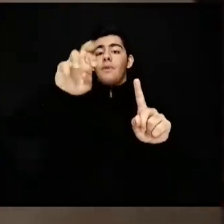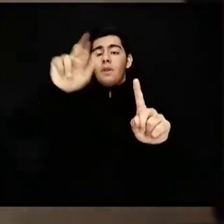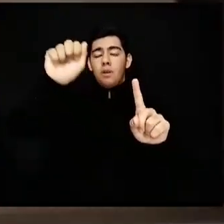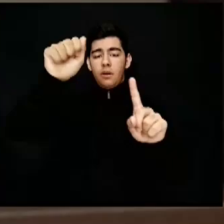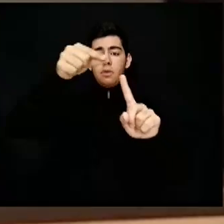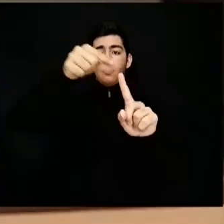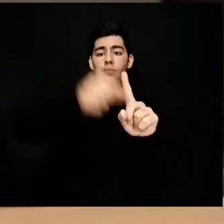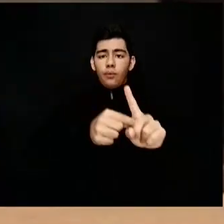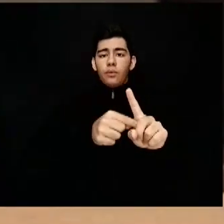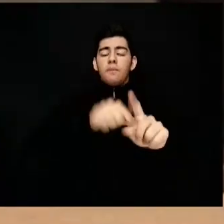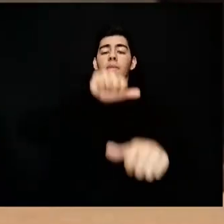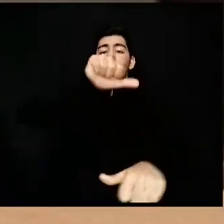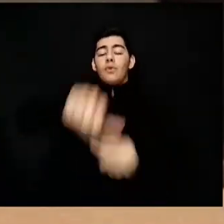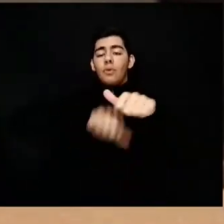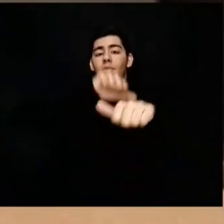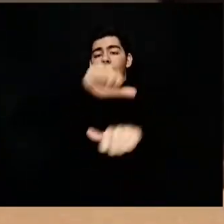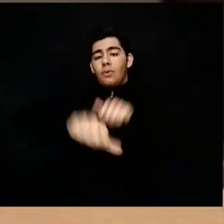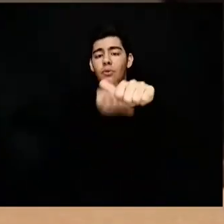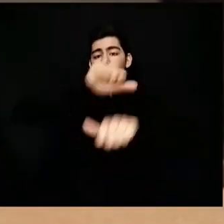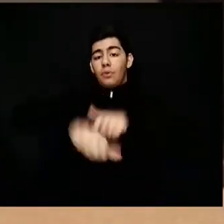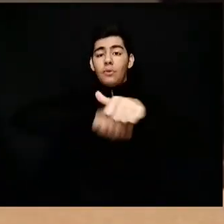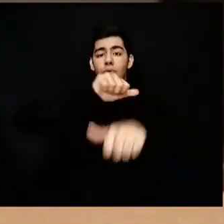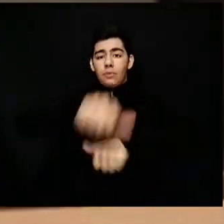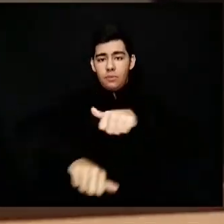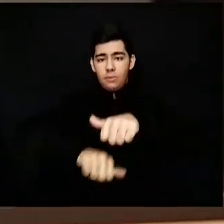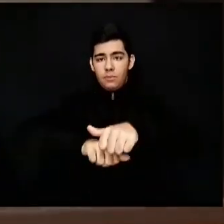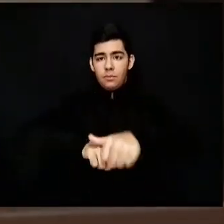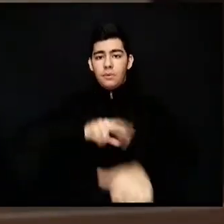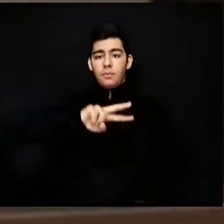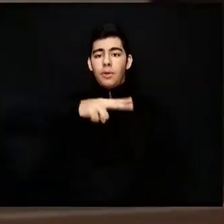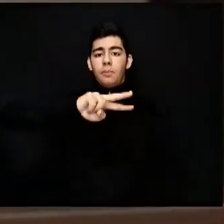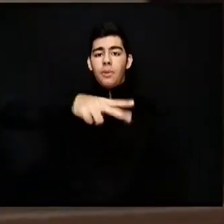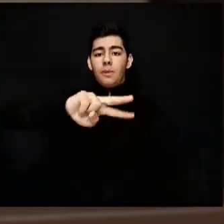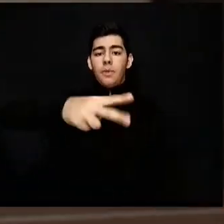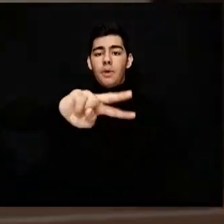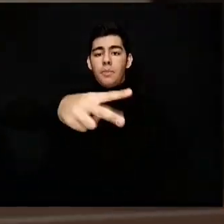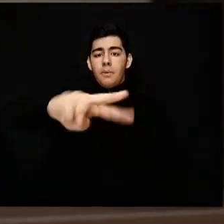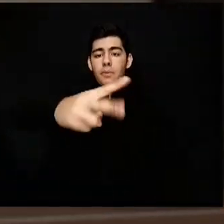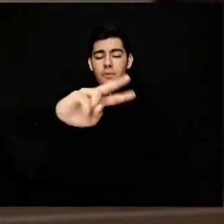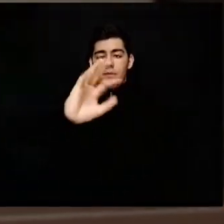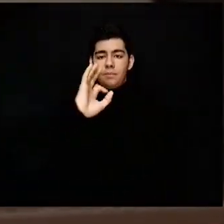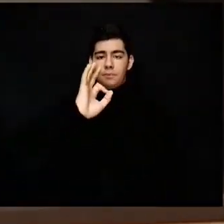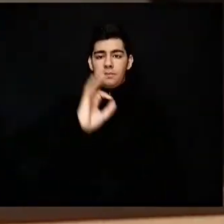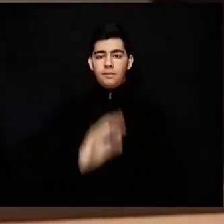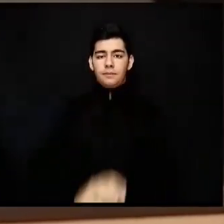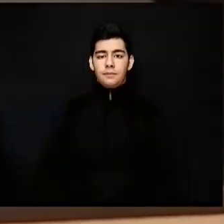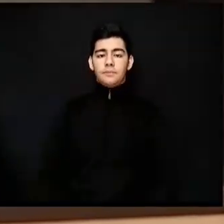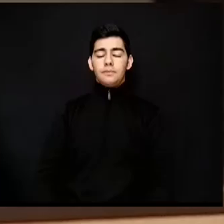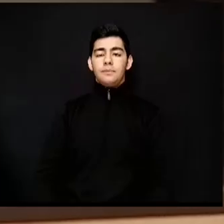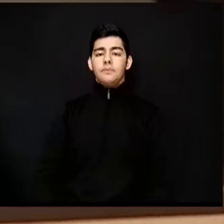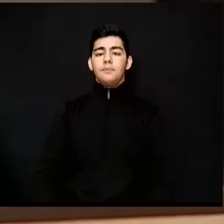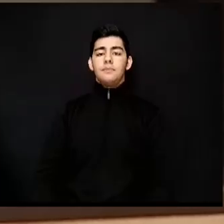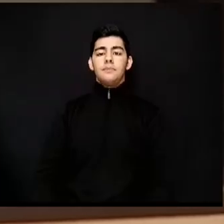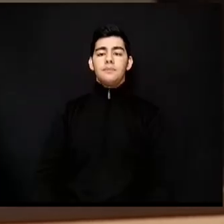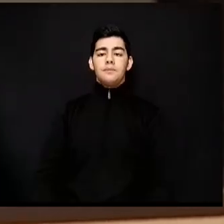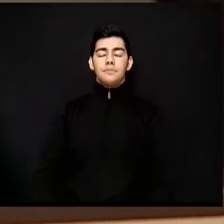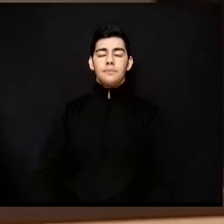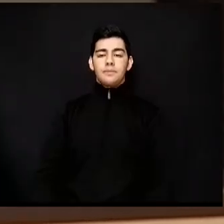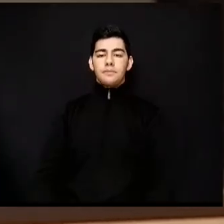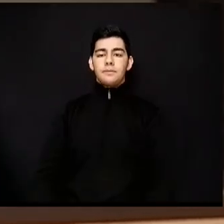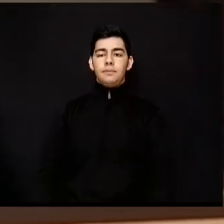Da espessura, né, do diâmetro do pescoço de quem for utilizar, se for presente ou se for para